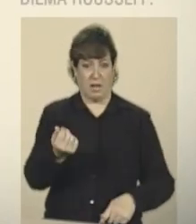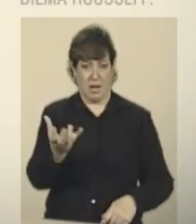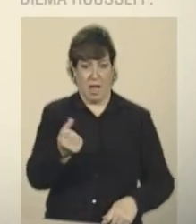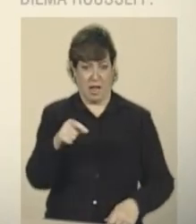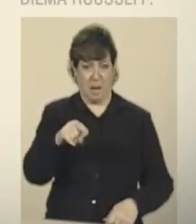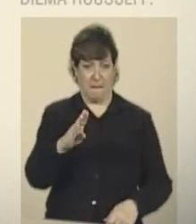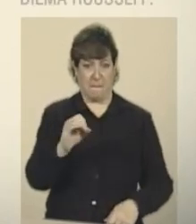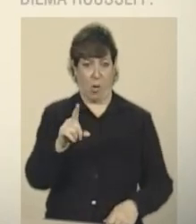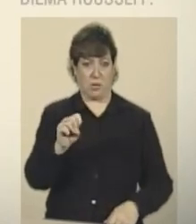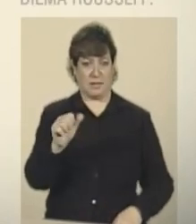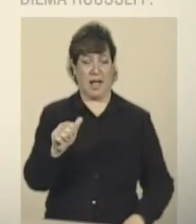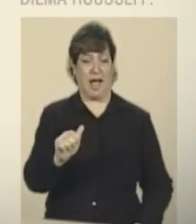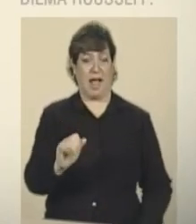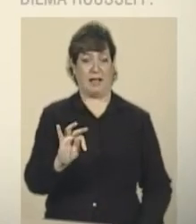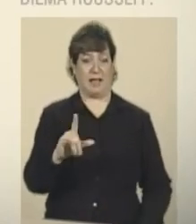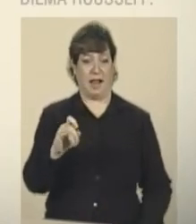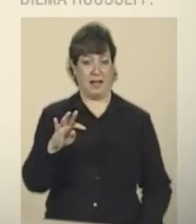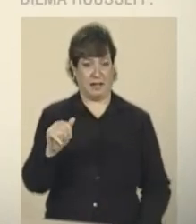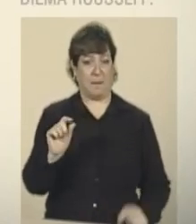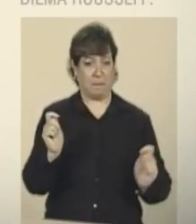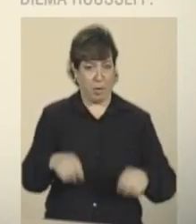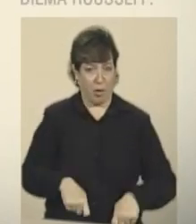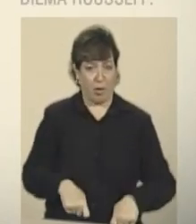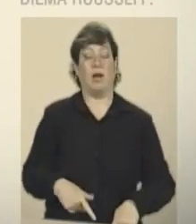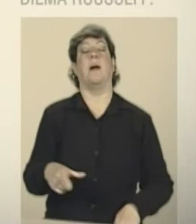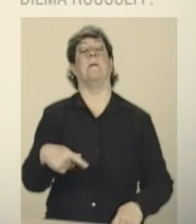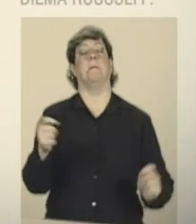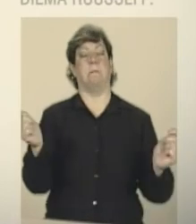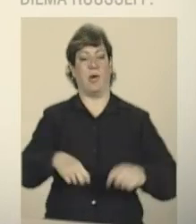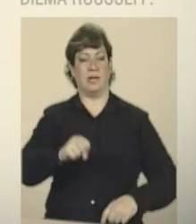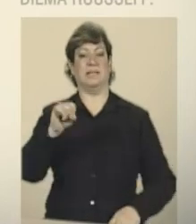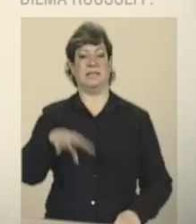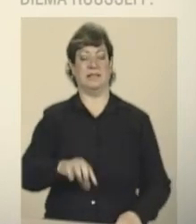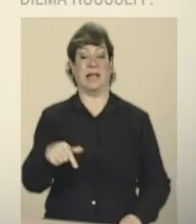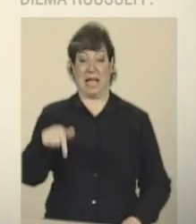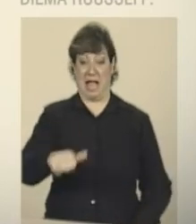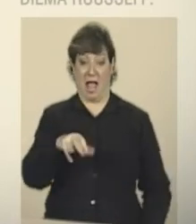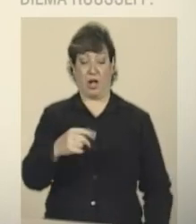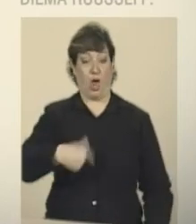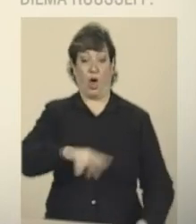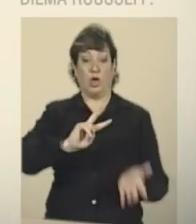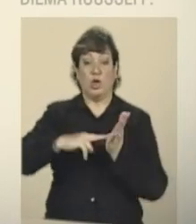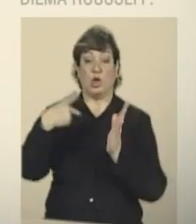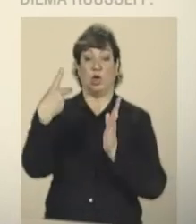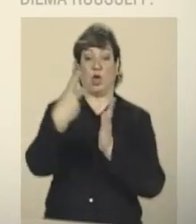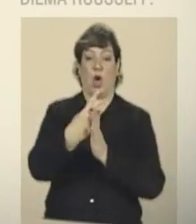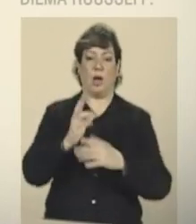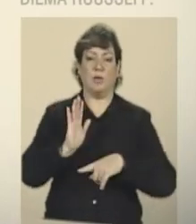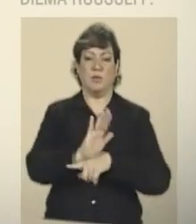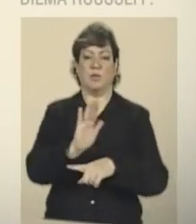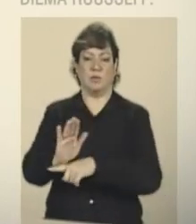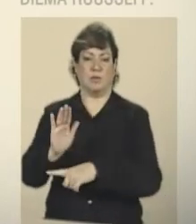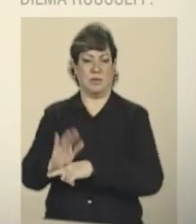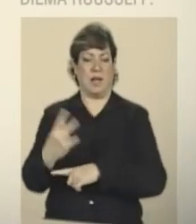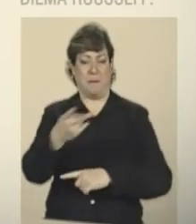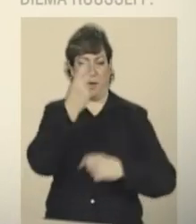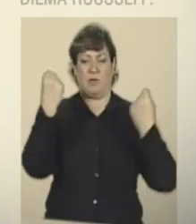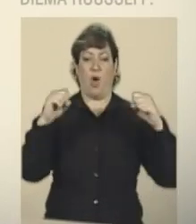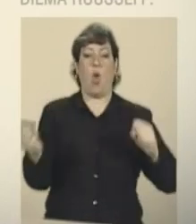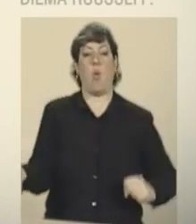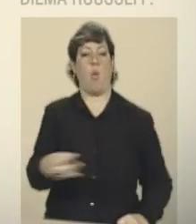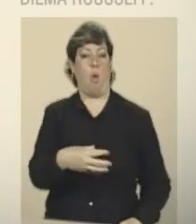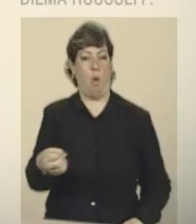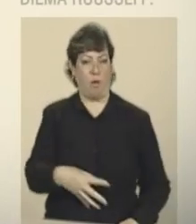o bolsa atleta podem encontrar-se com o bolsa atleta neste ano nós dobramos o apoio aos atletas que estão em